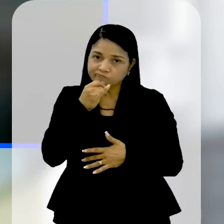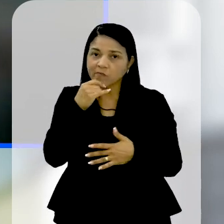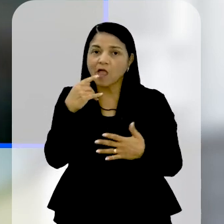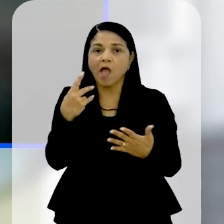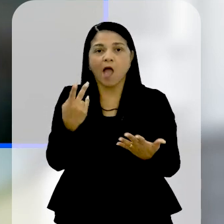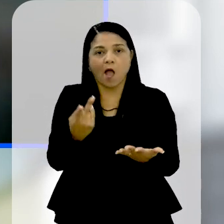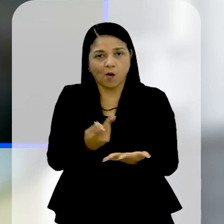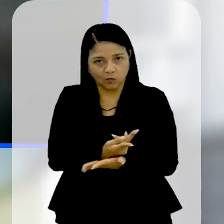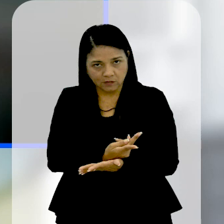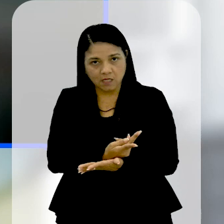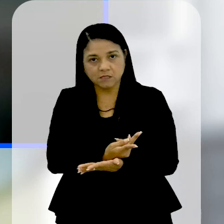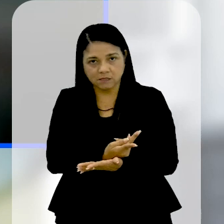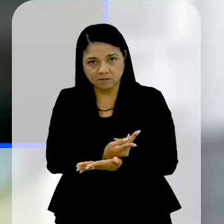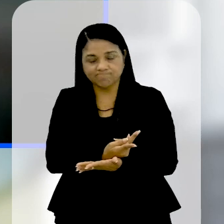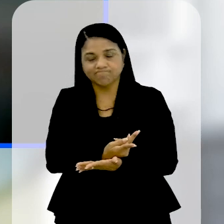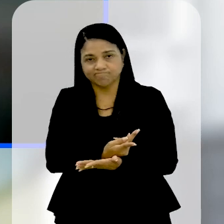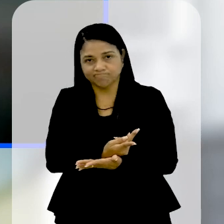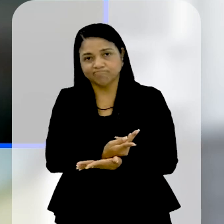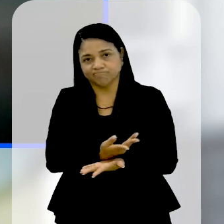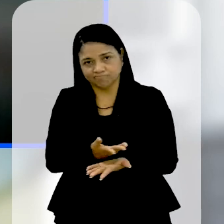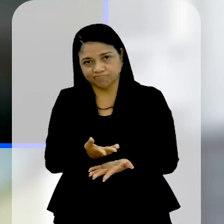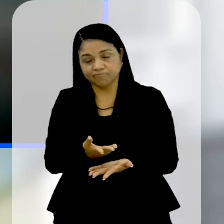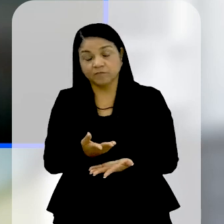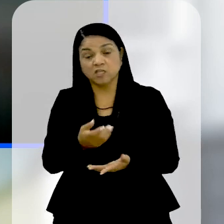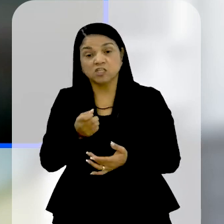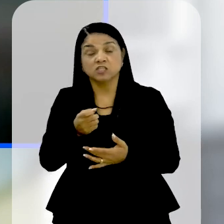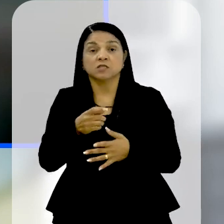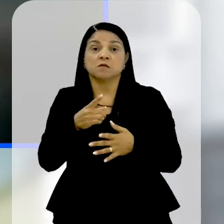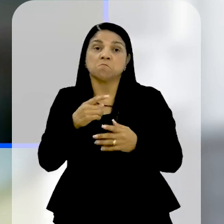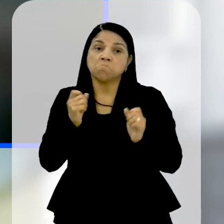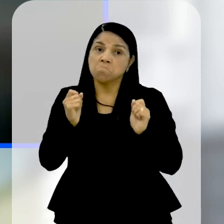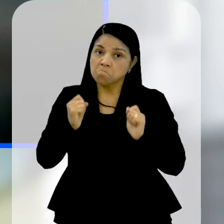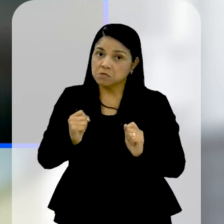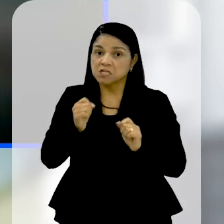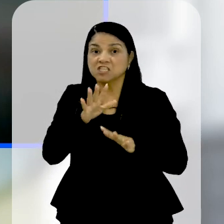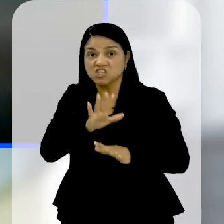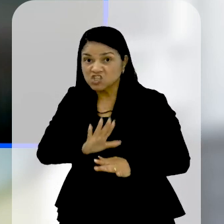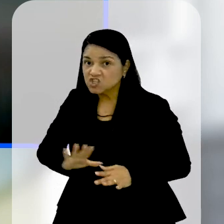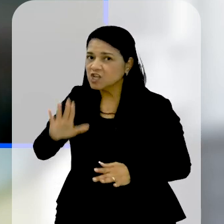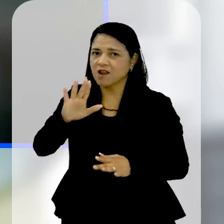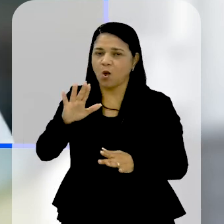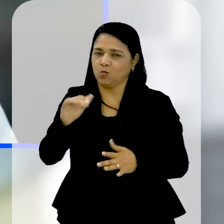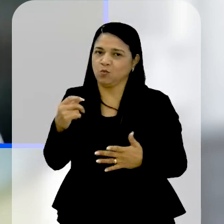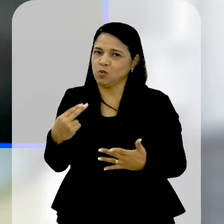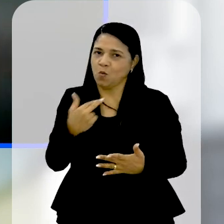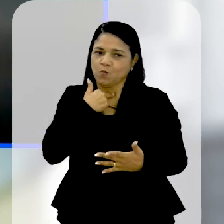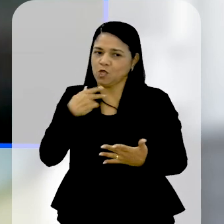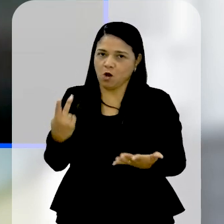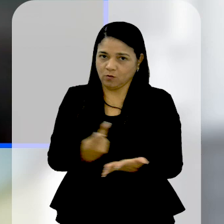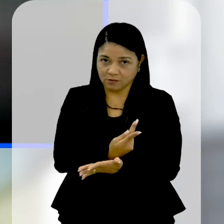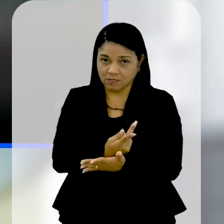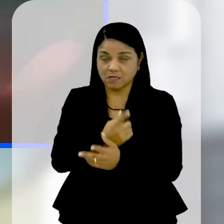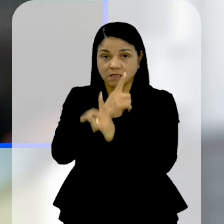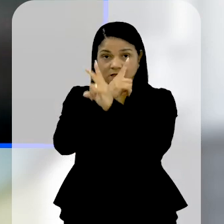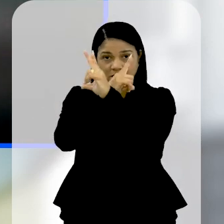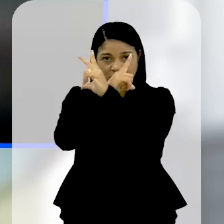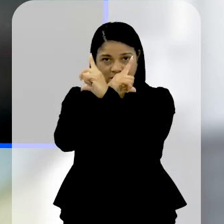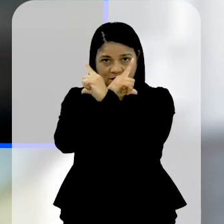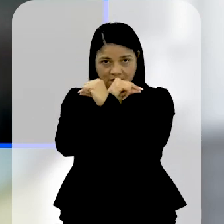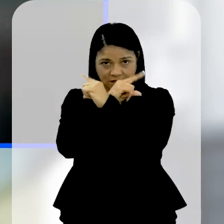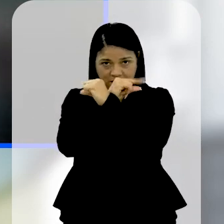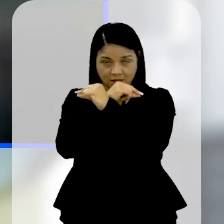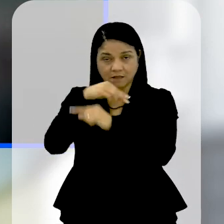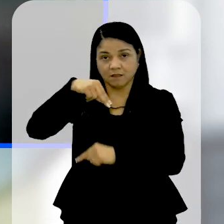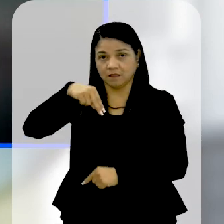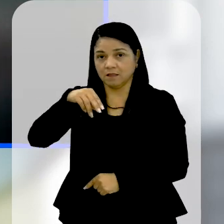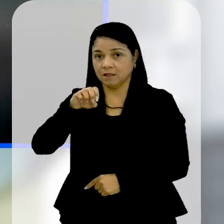Infelizmente, isso acontece. Isso deveria ser geral, não poderia acontecer. A Nestlé, como é que